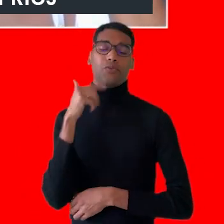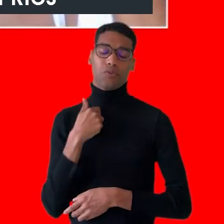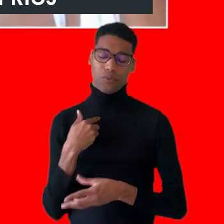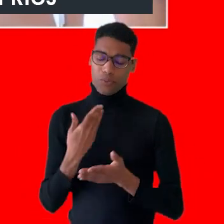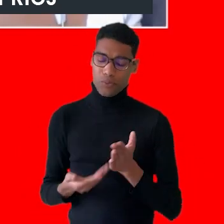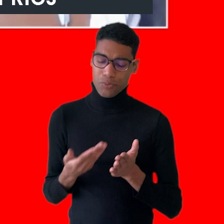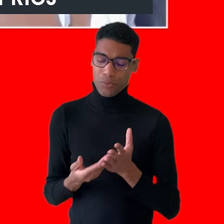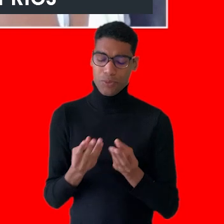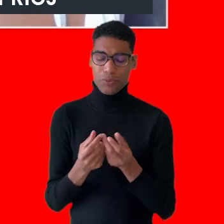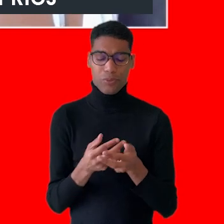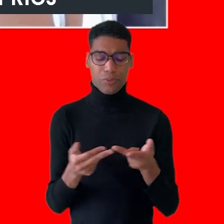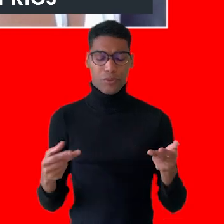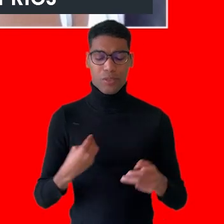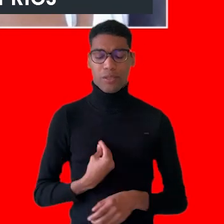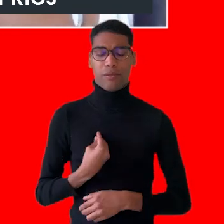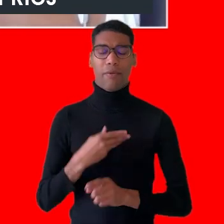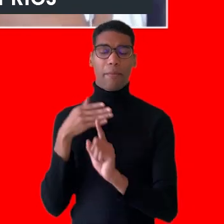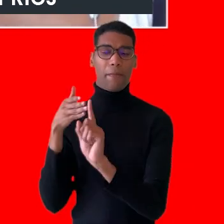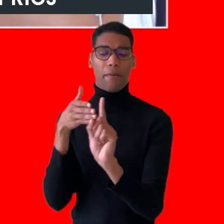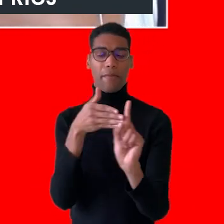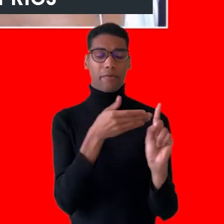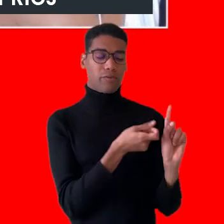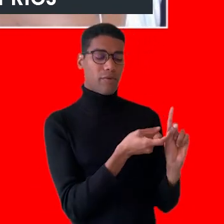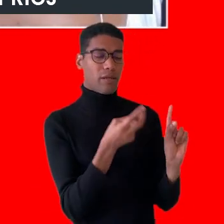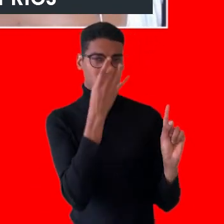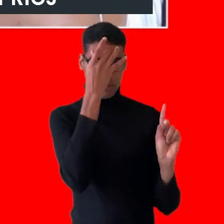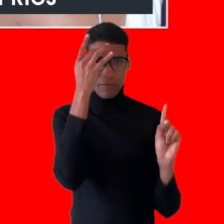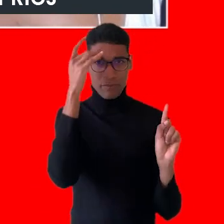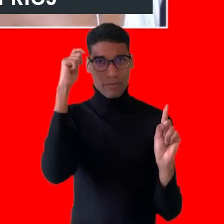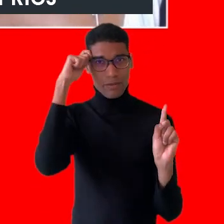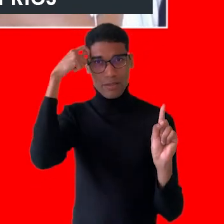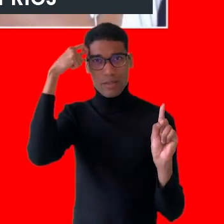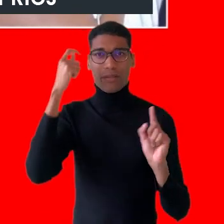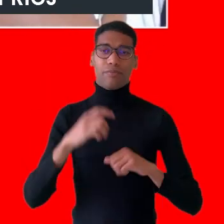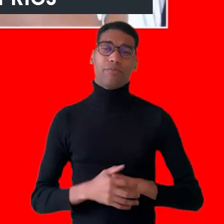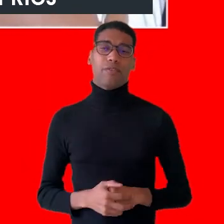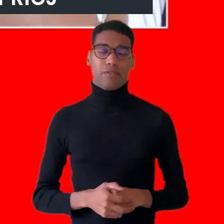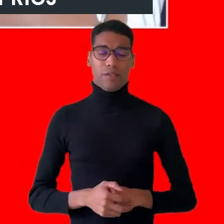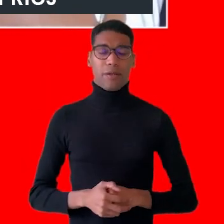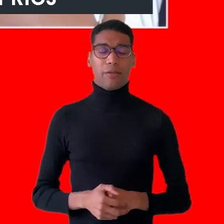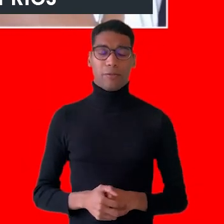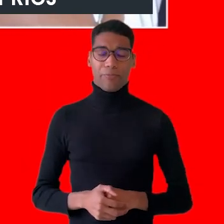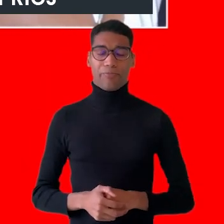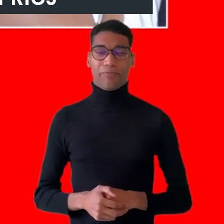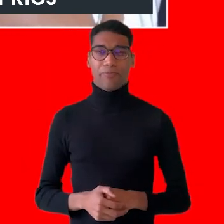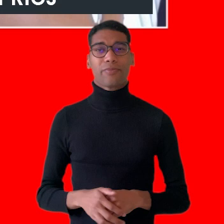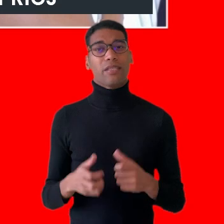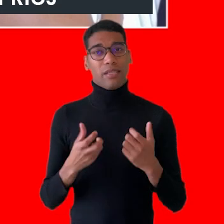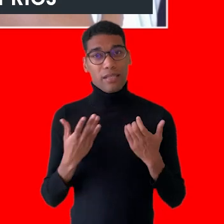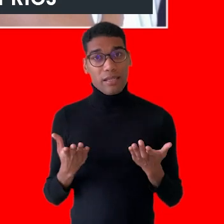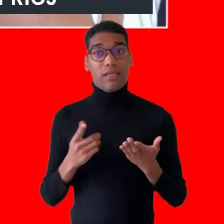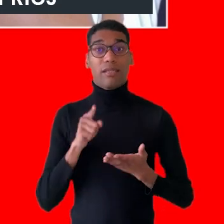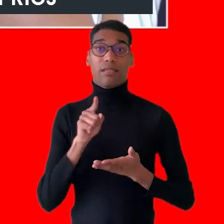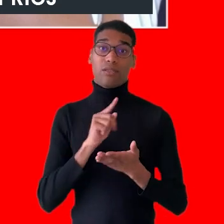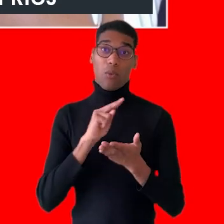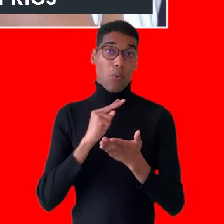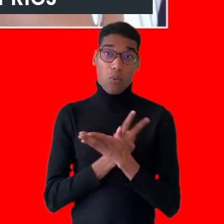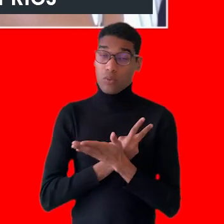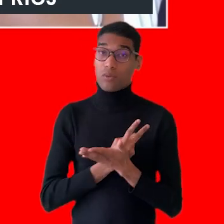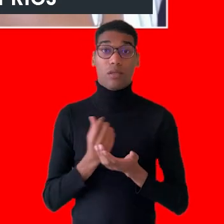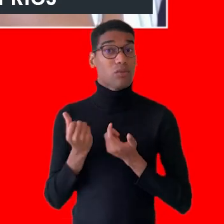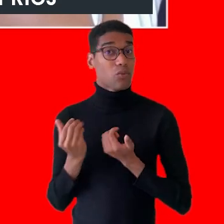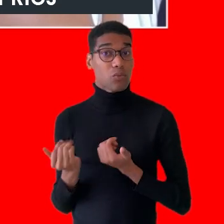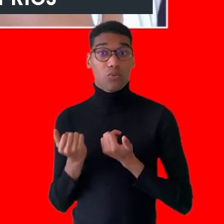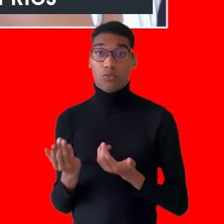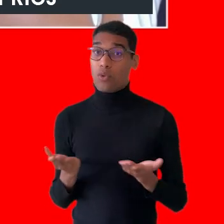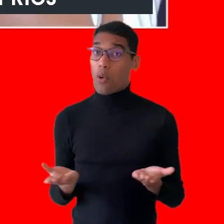que eu perdi na minha vida de referências, né? De escritores negros e escritoras negras. E isso acontece com os